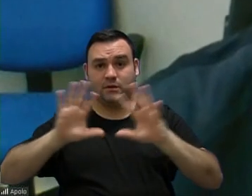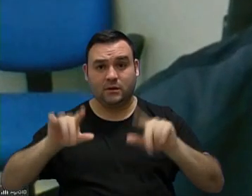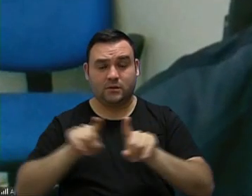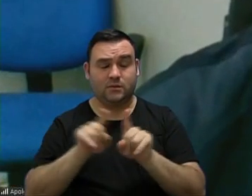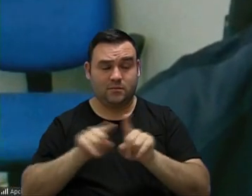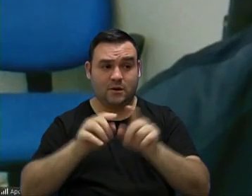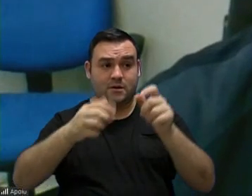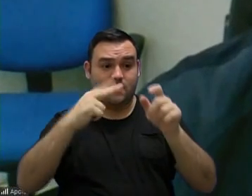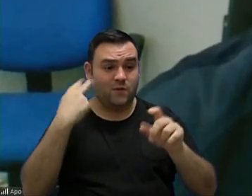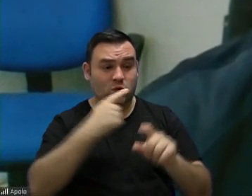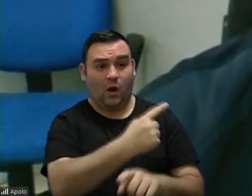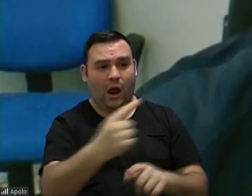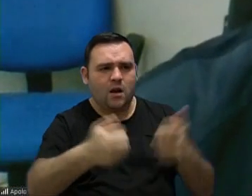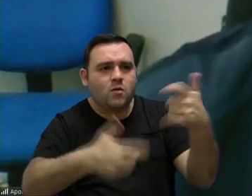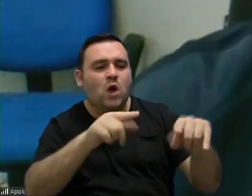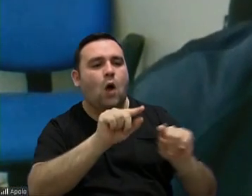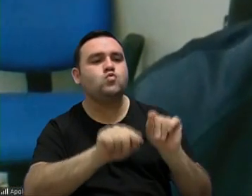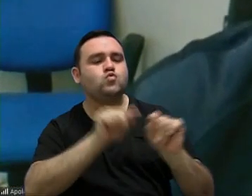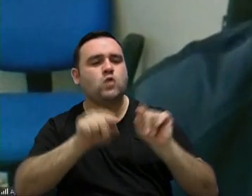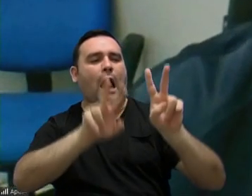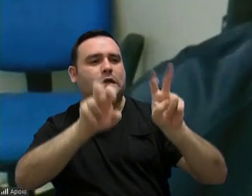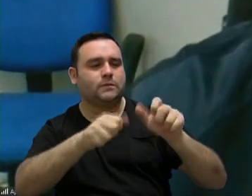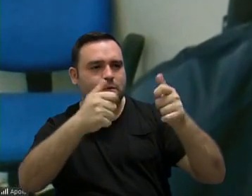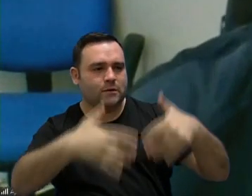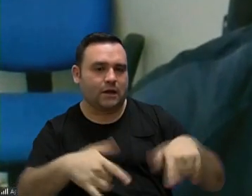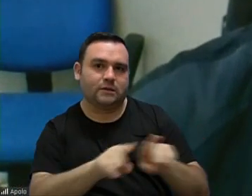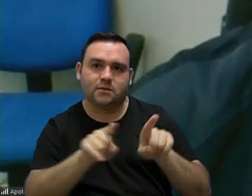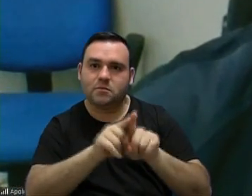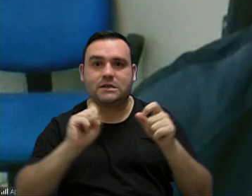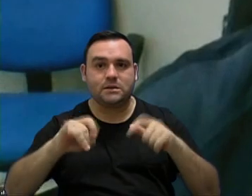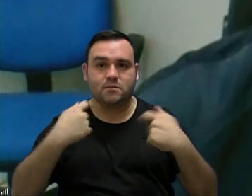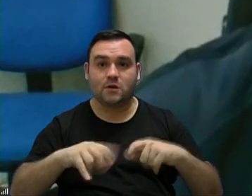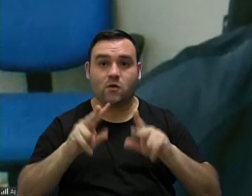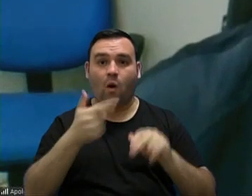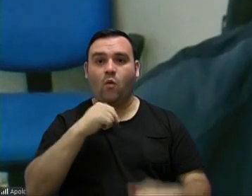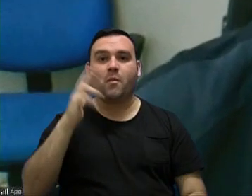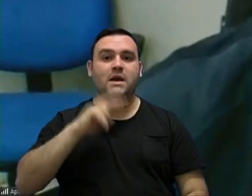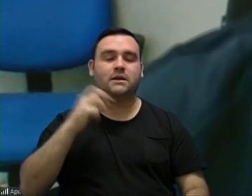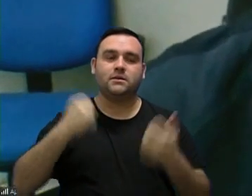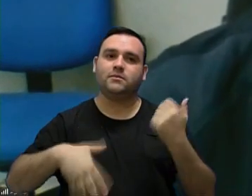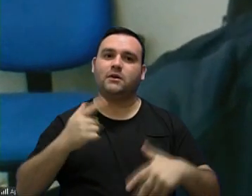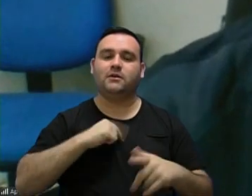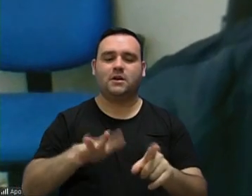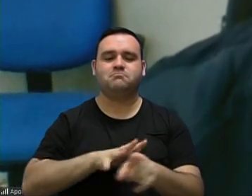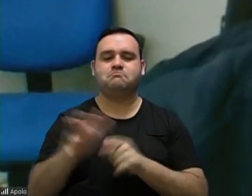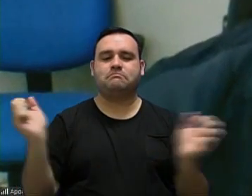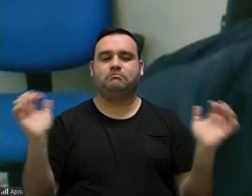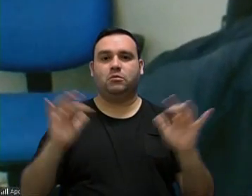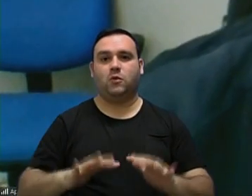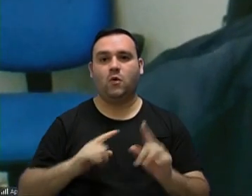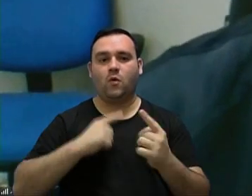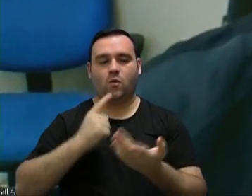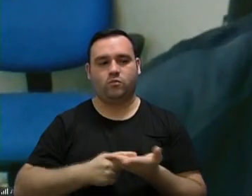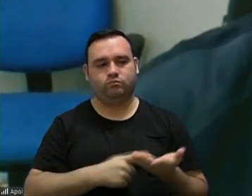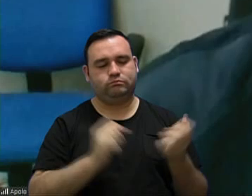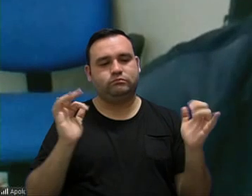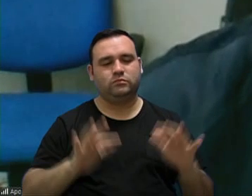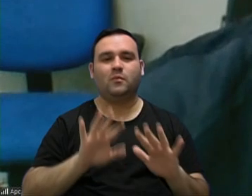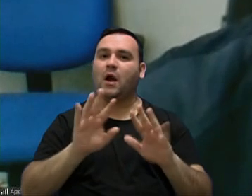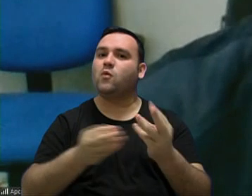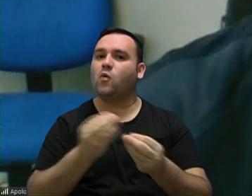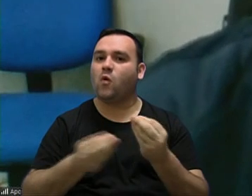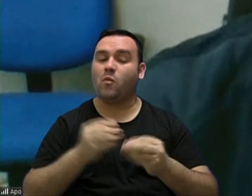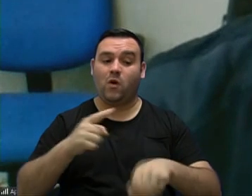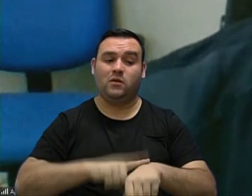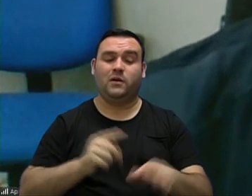explicar primeiro para os vereadores o que é, se for preciso, é claro, como o vereador Renan falou, fazer uma audiência pública, mas com